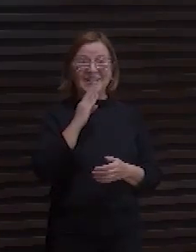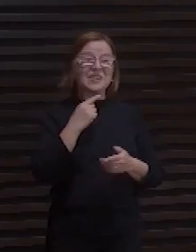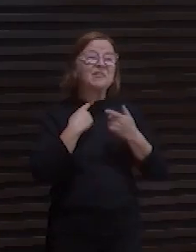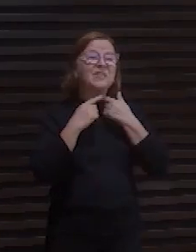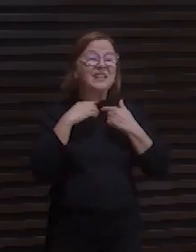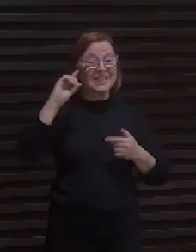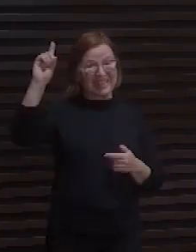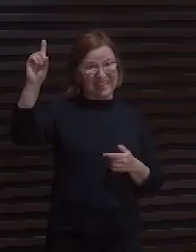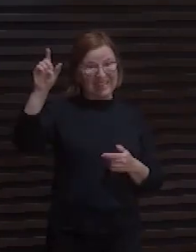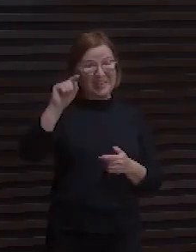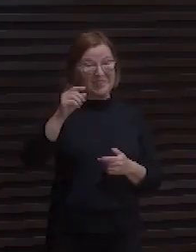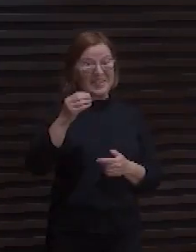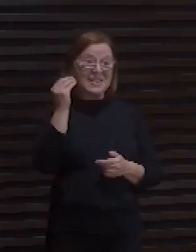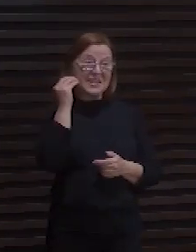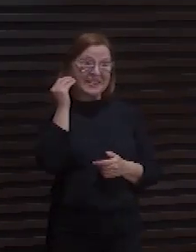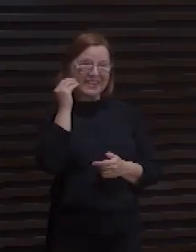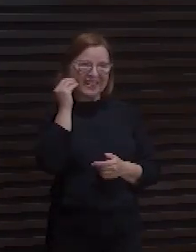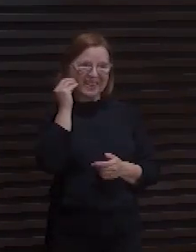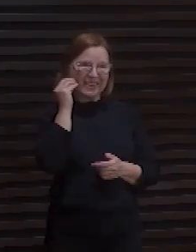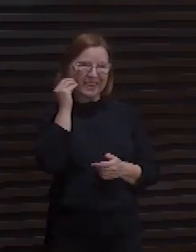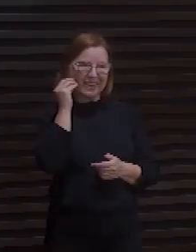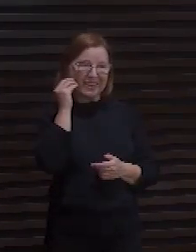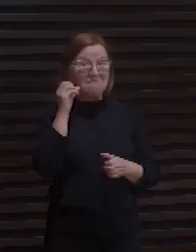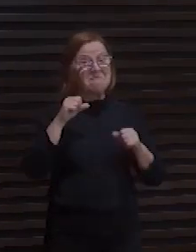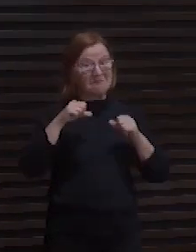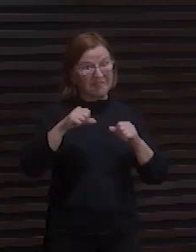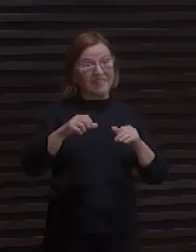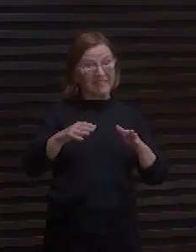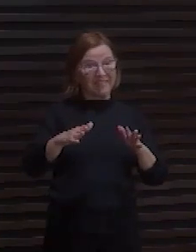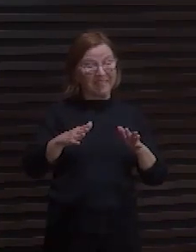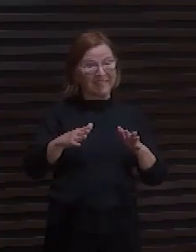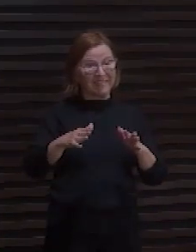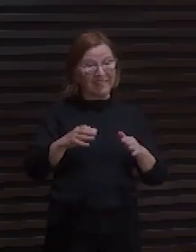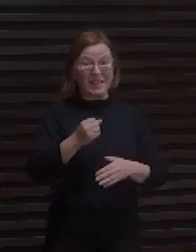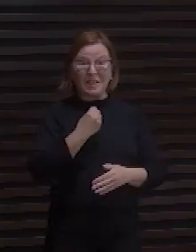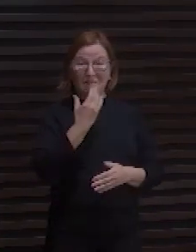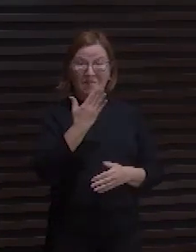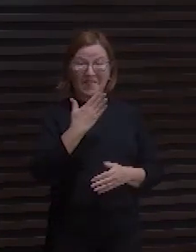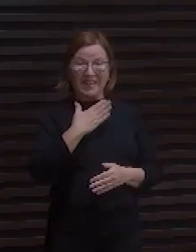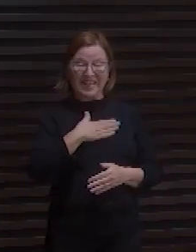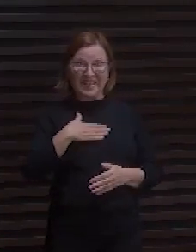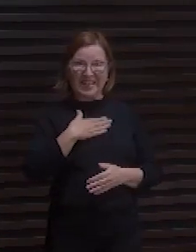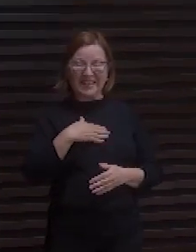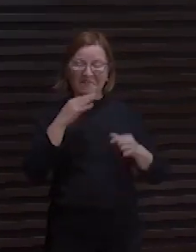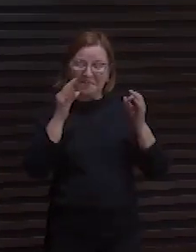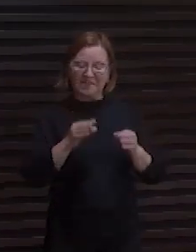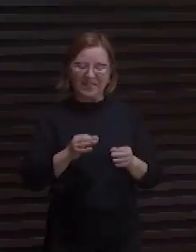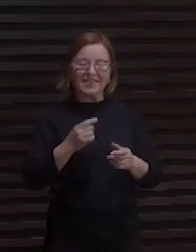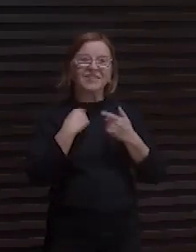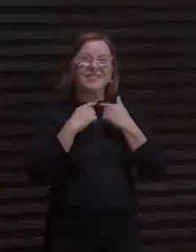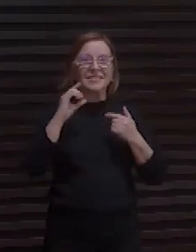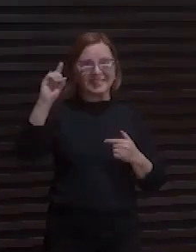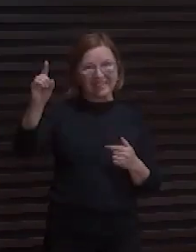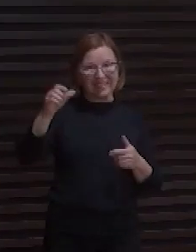vai experimentar. Olha que bênção, a boa, agradável e perfeita vontade de Deus. E isto é resultado